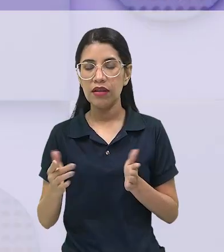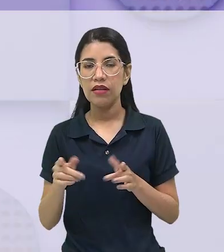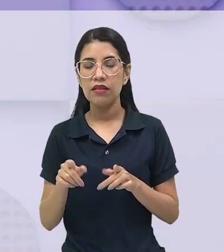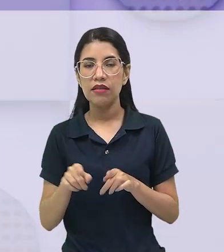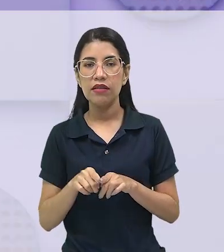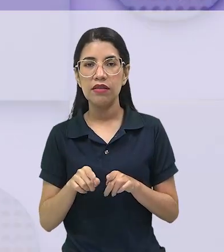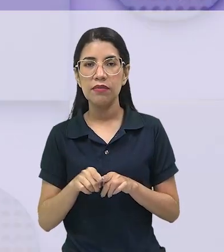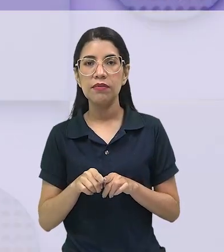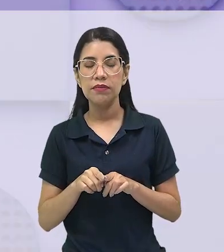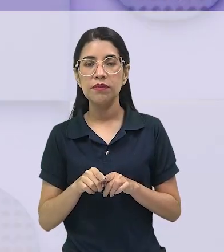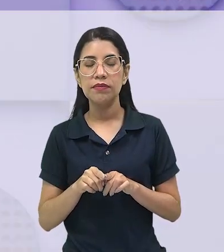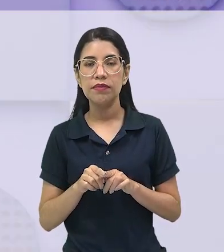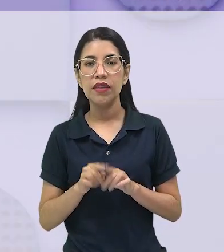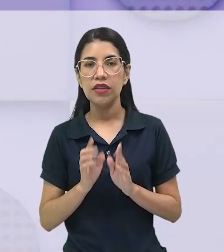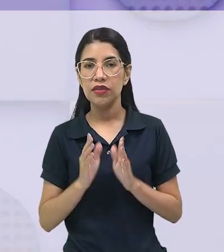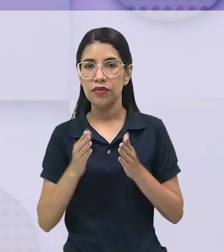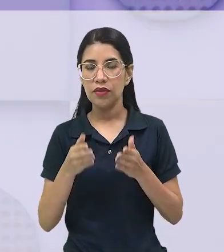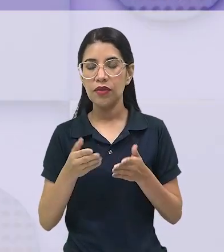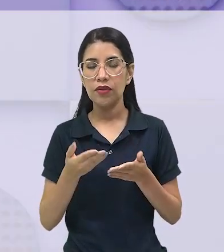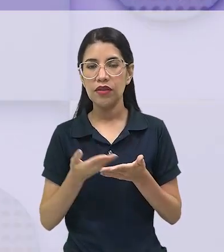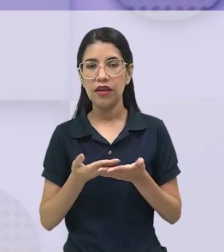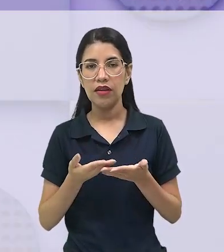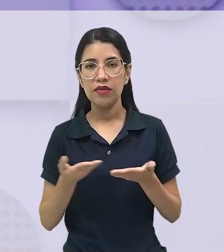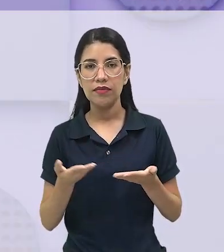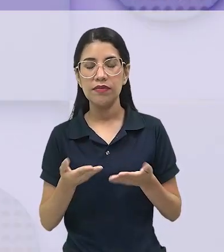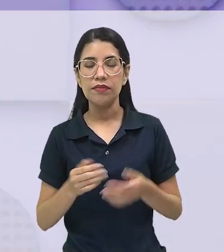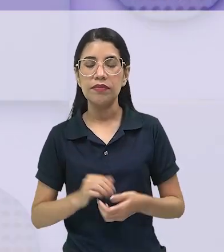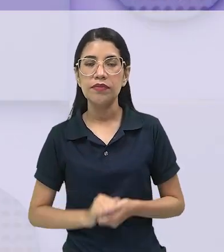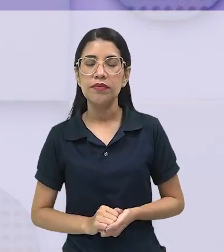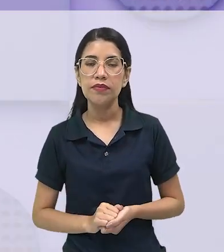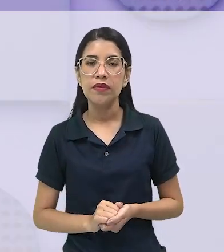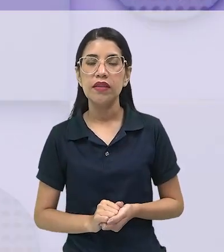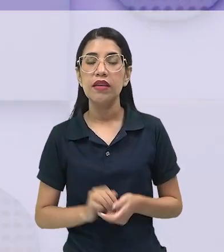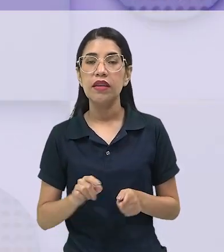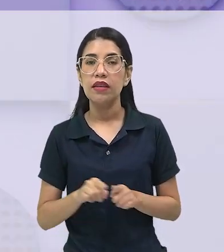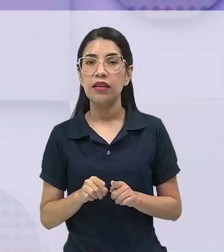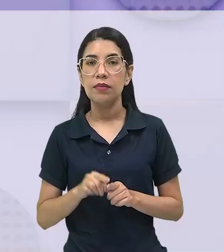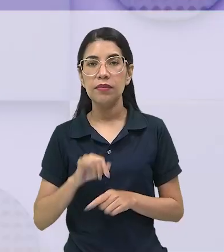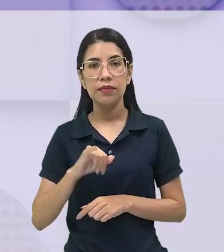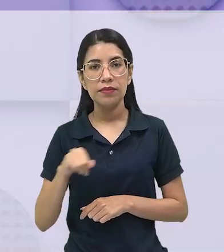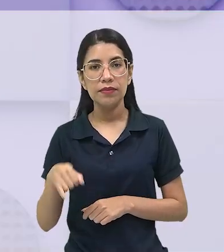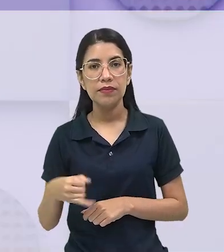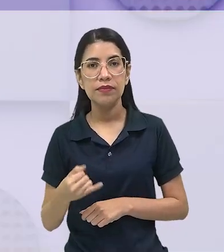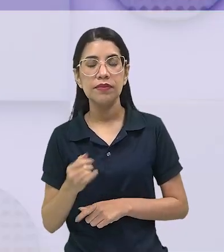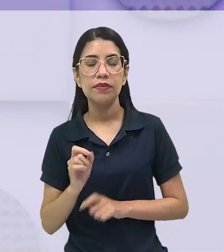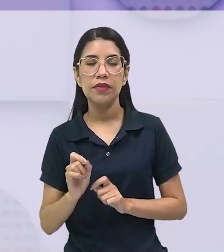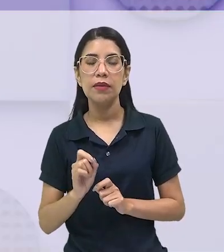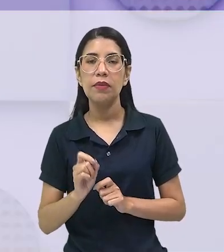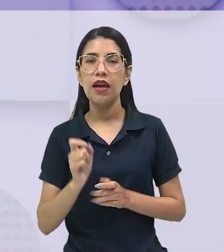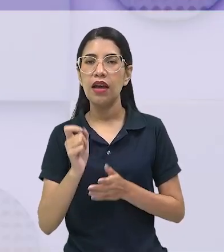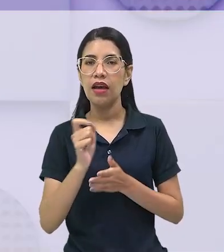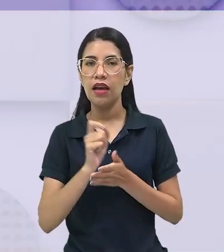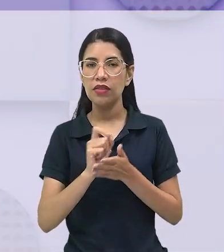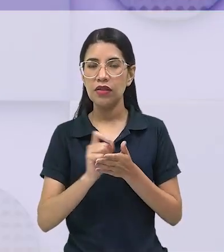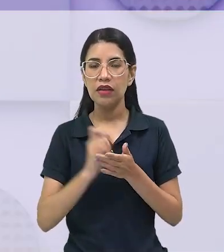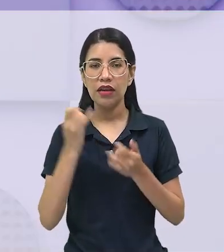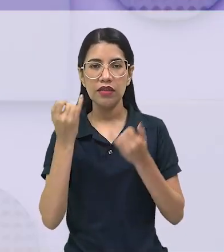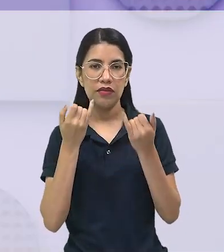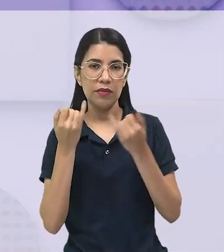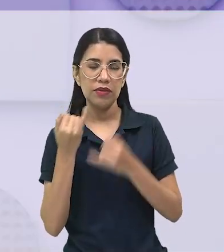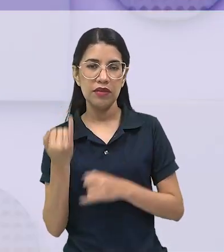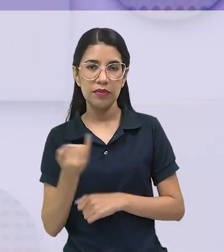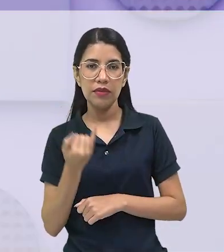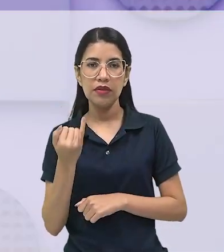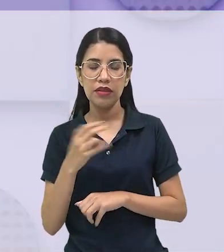que nos debruçamos ao longo desta unidade e aproveitar também para tomar nota daquilo de mais